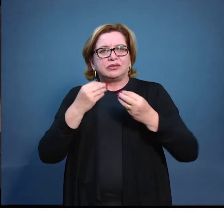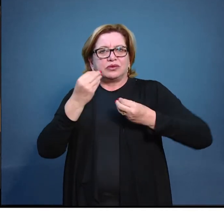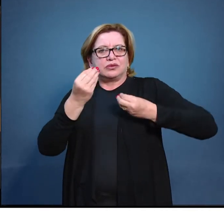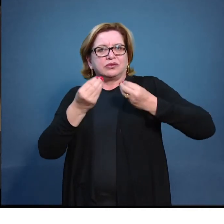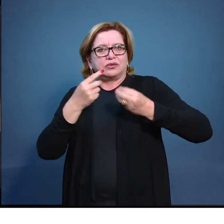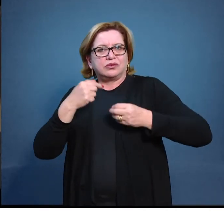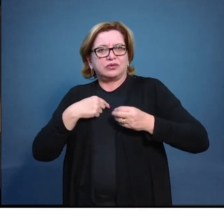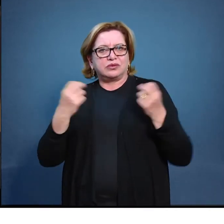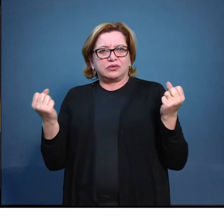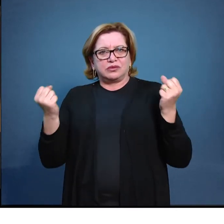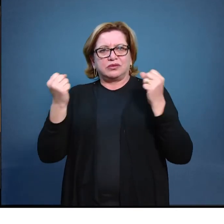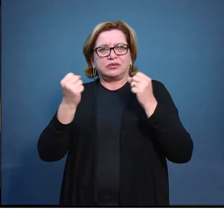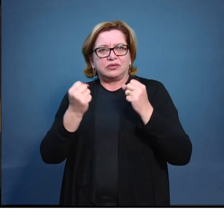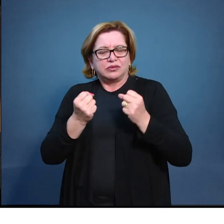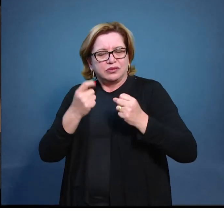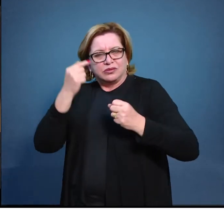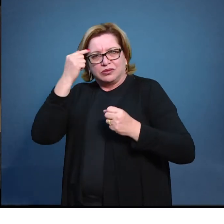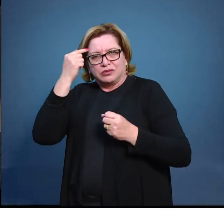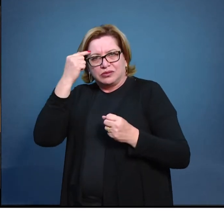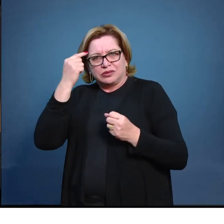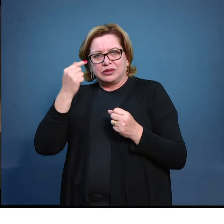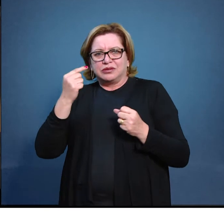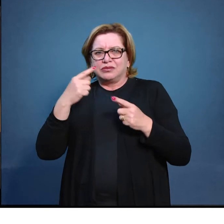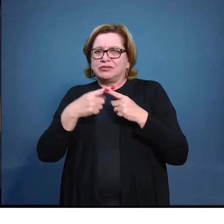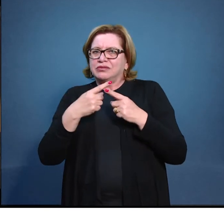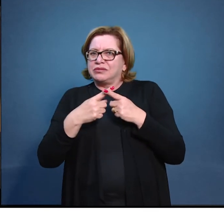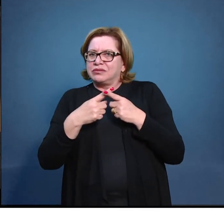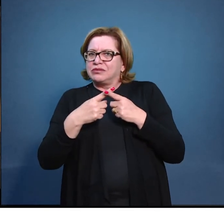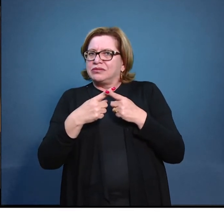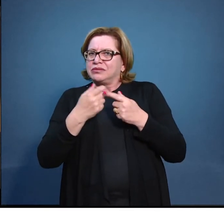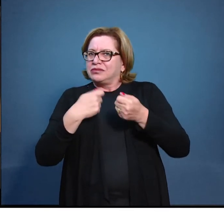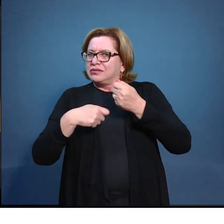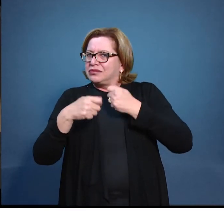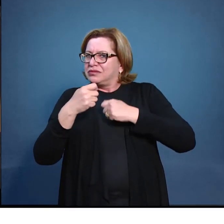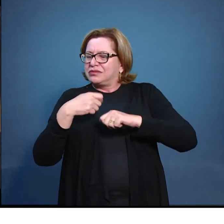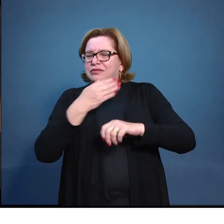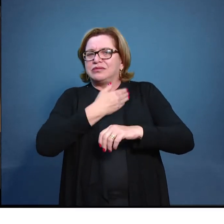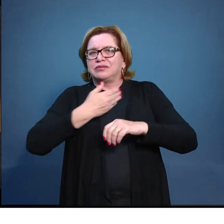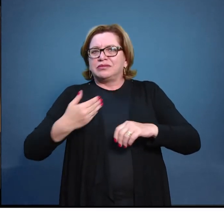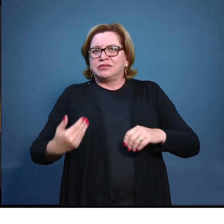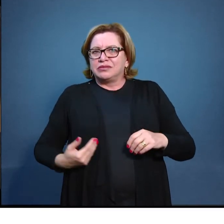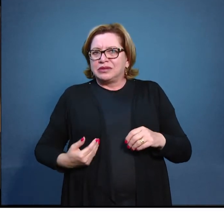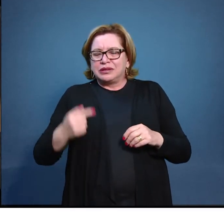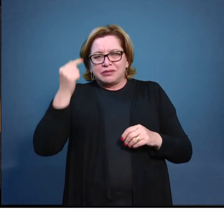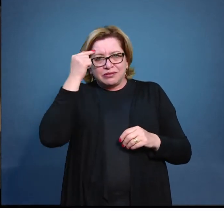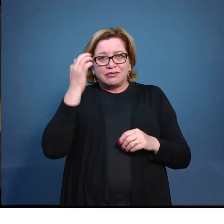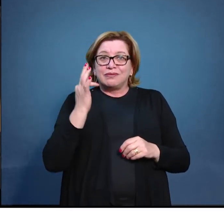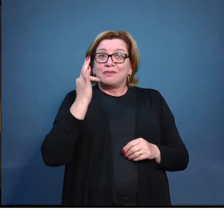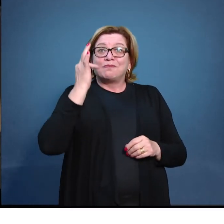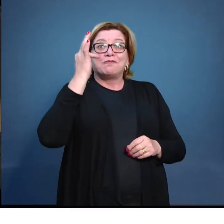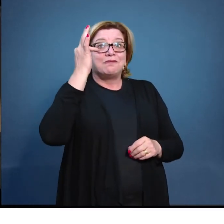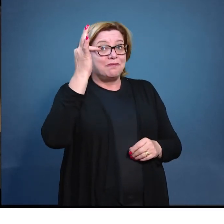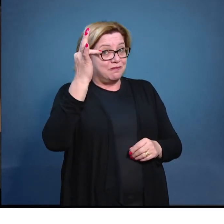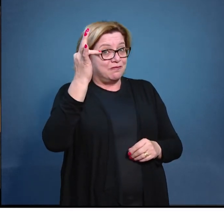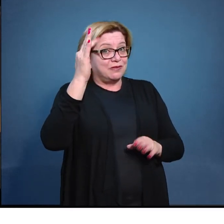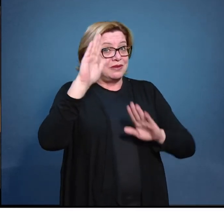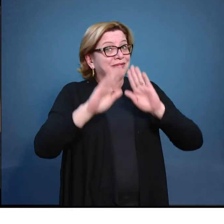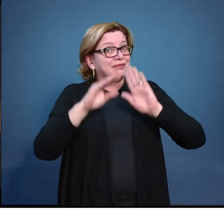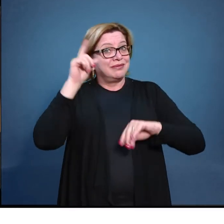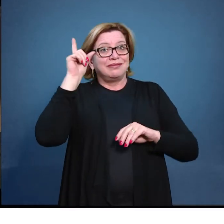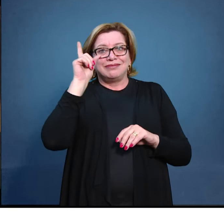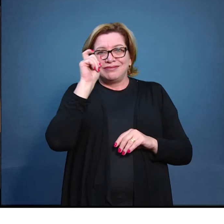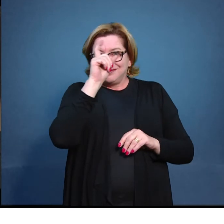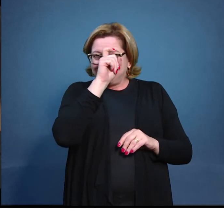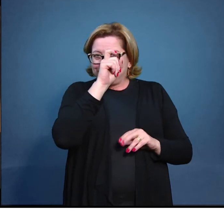eu posso prever, porque na administração pública a previsão do futuro é muito mais difícil do que